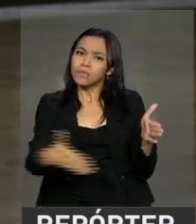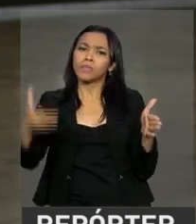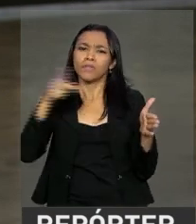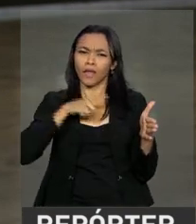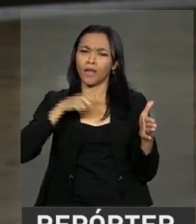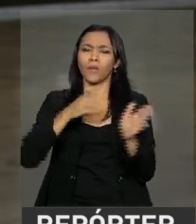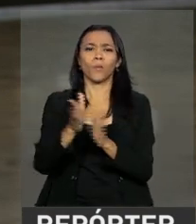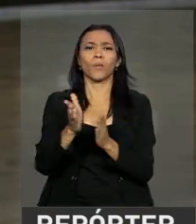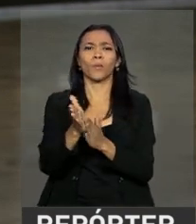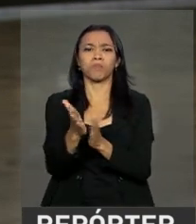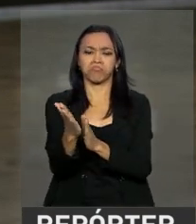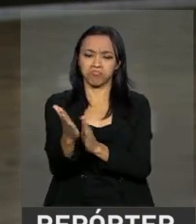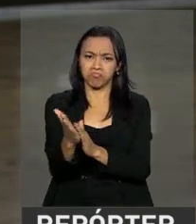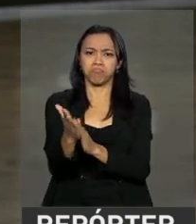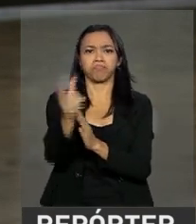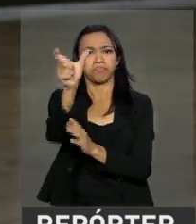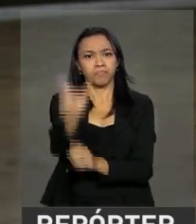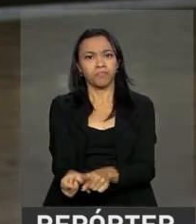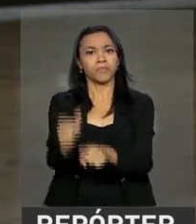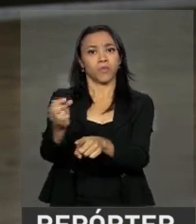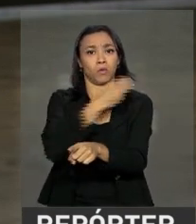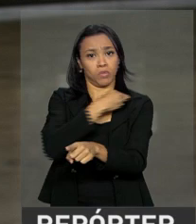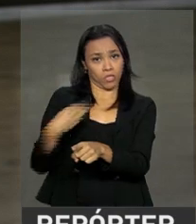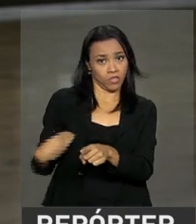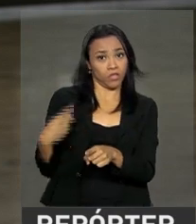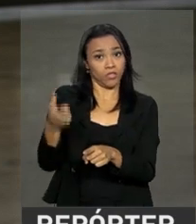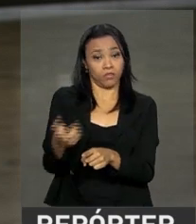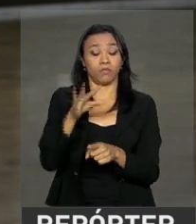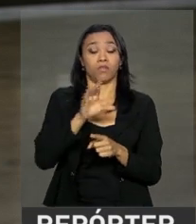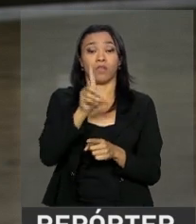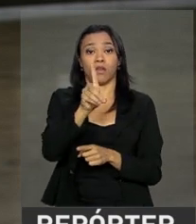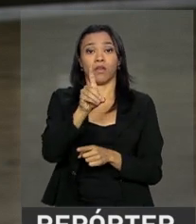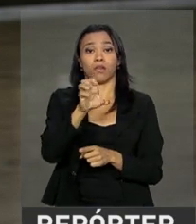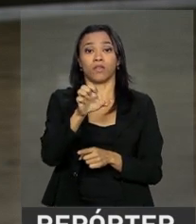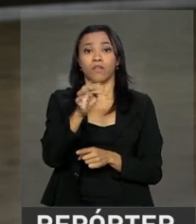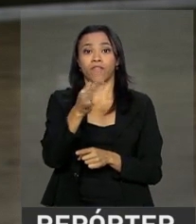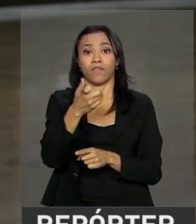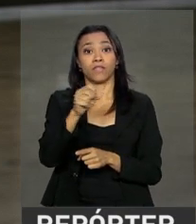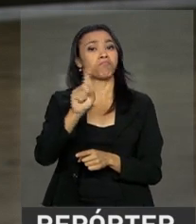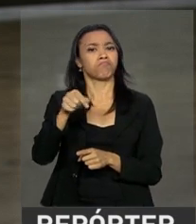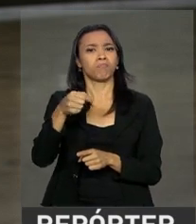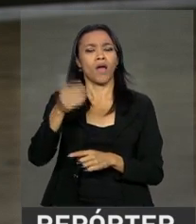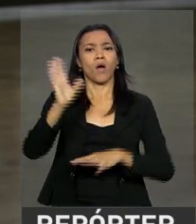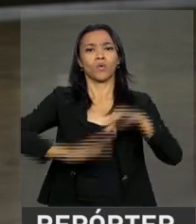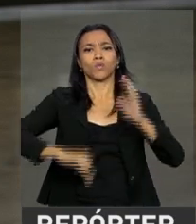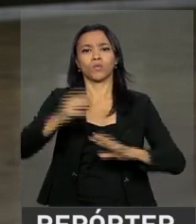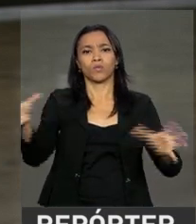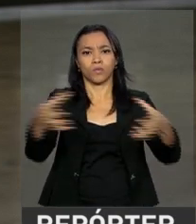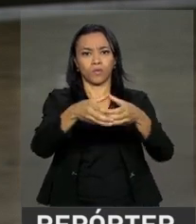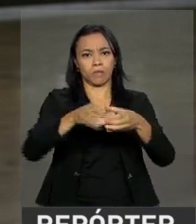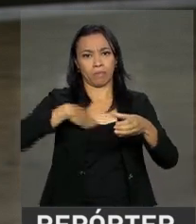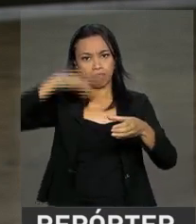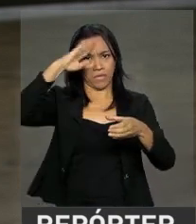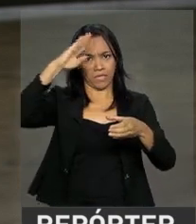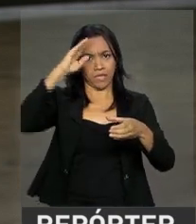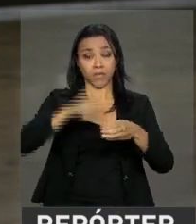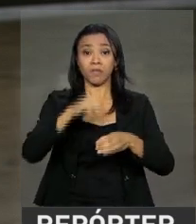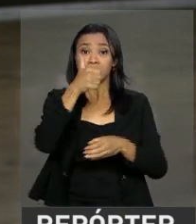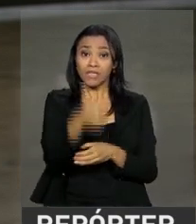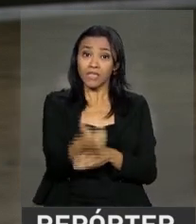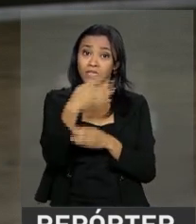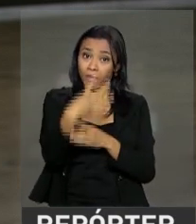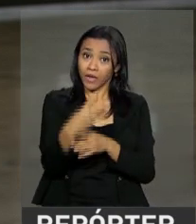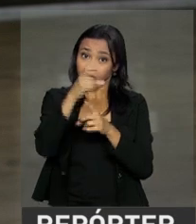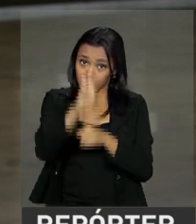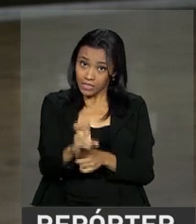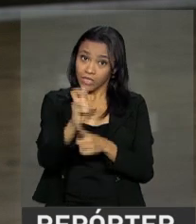uma homenagem do ministro da Defesa, Raul Jungmann, aos atletas militares brasileiros. São 145 atletas que fizeram